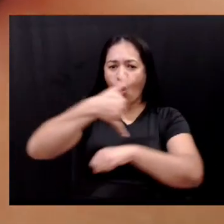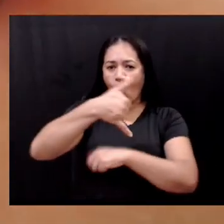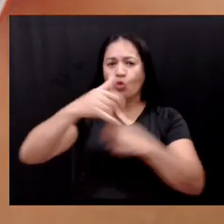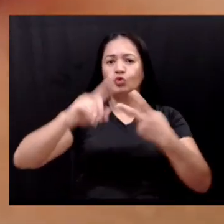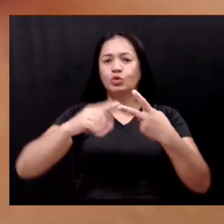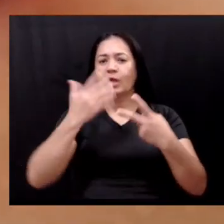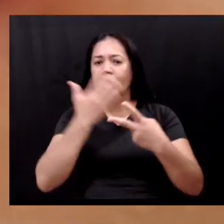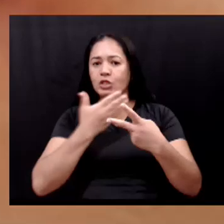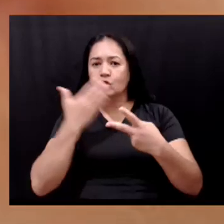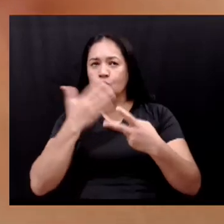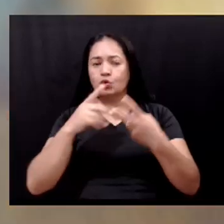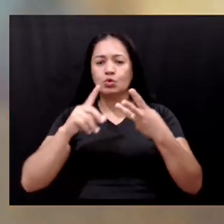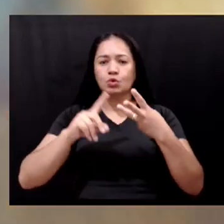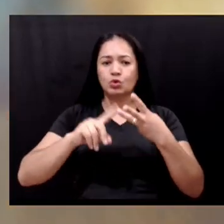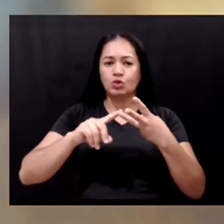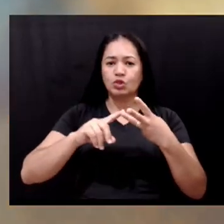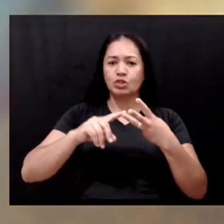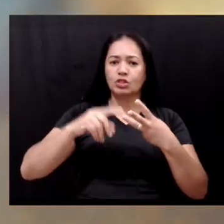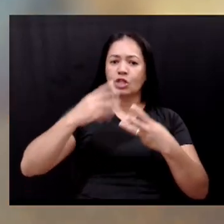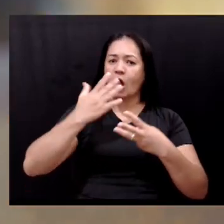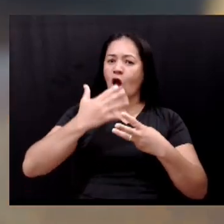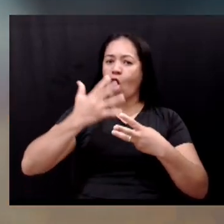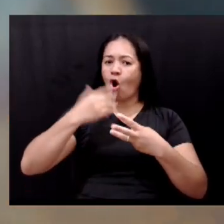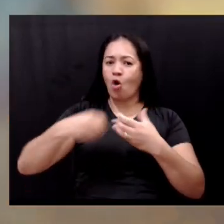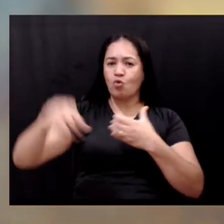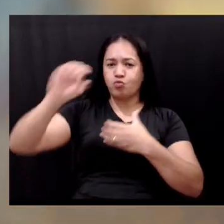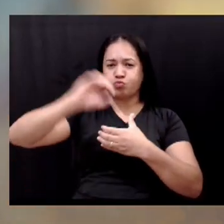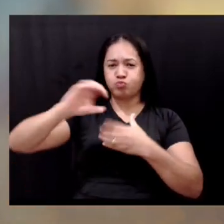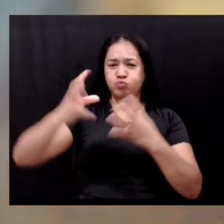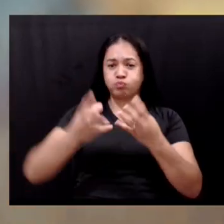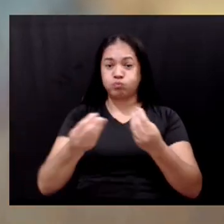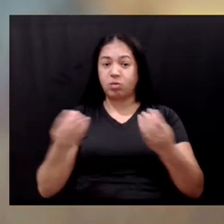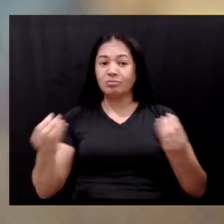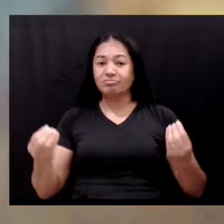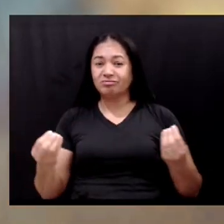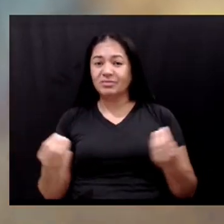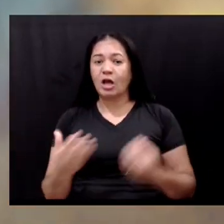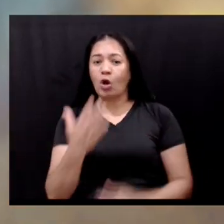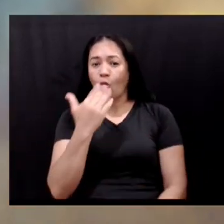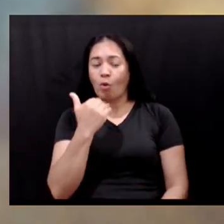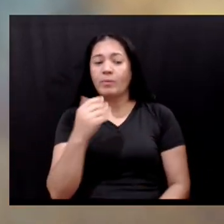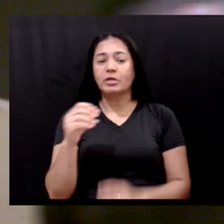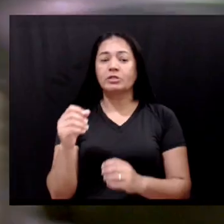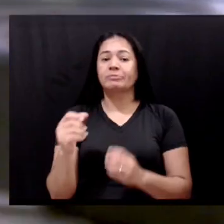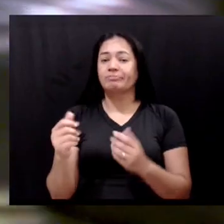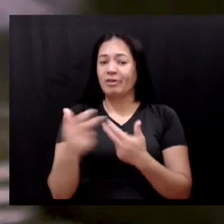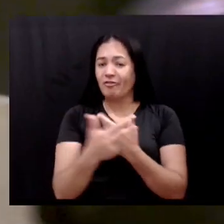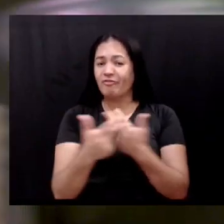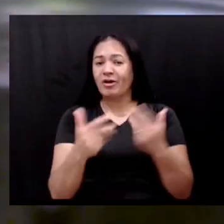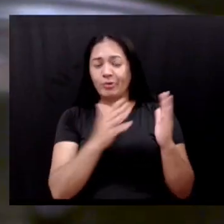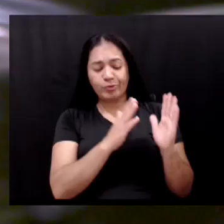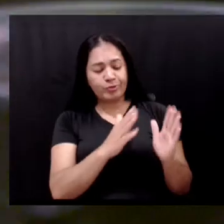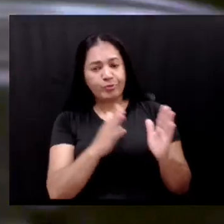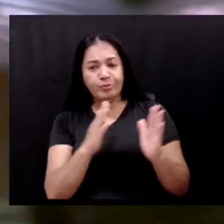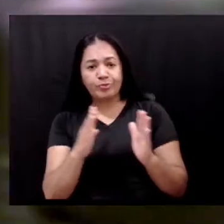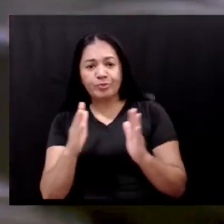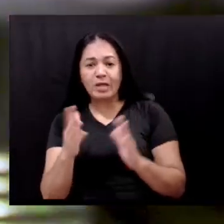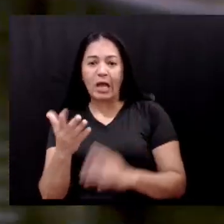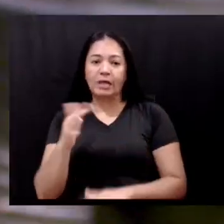de corantes, de aditivo. Então, são alimentos que passam por vários processos, muitas vezes para